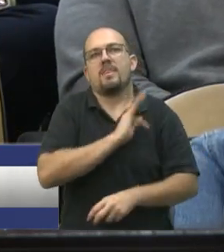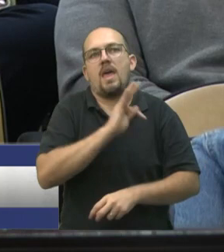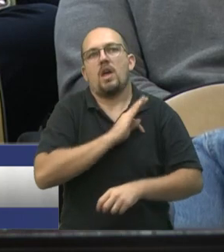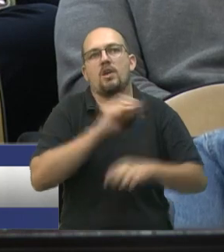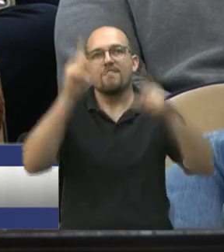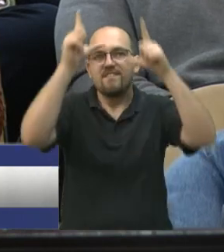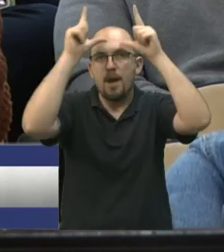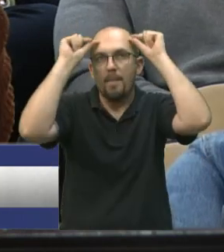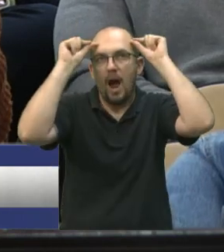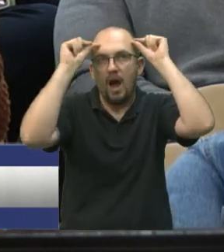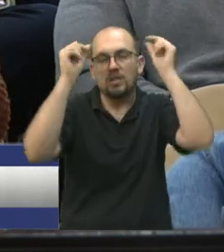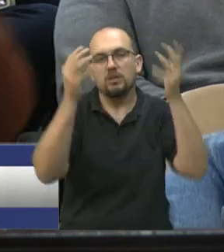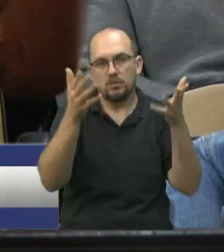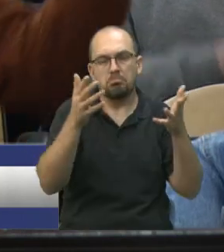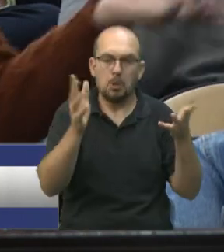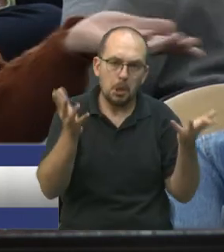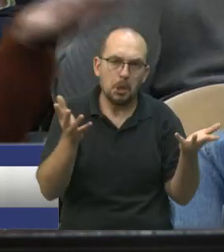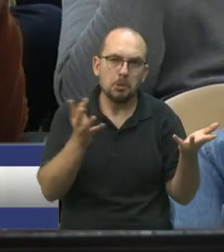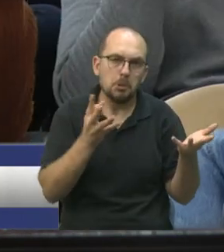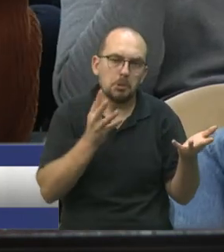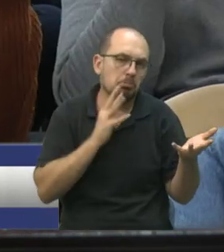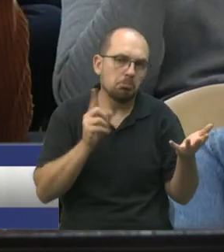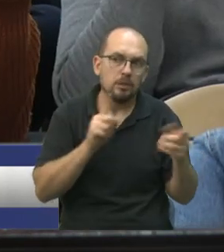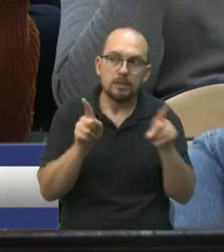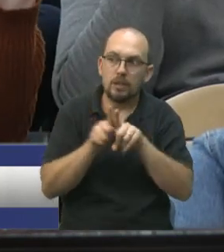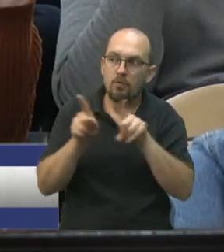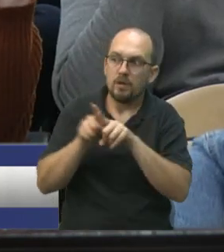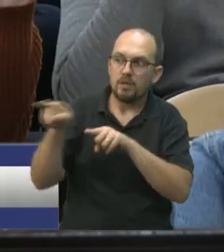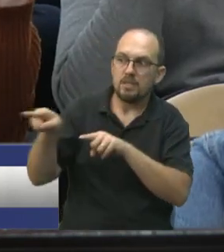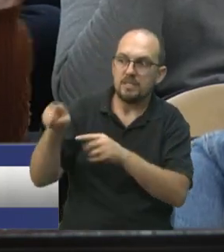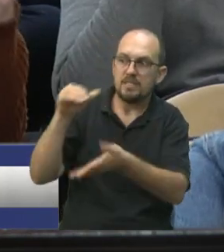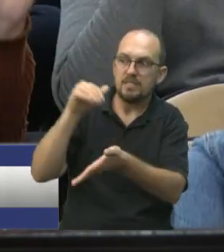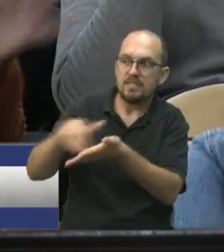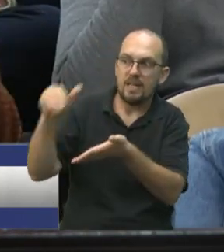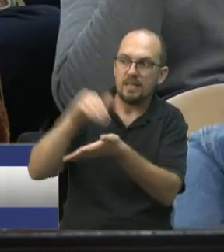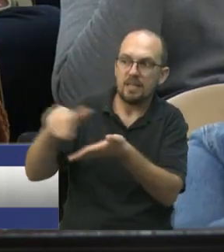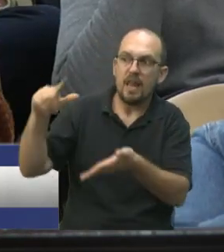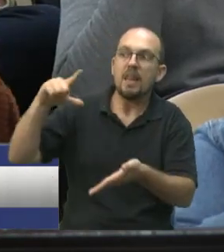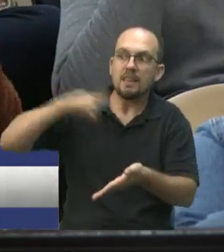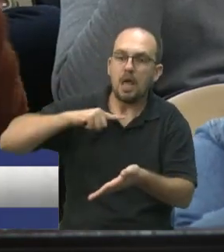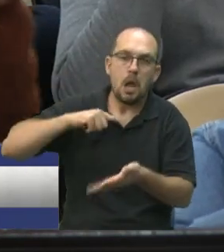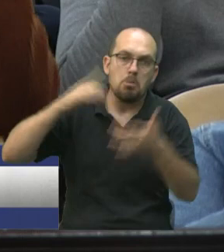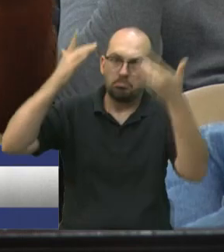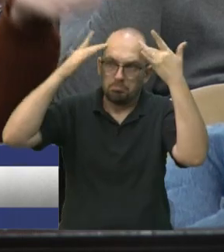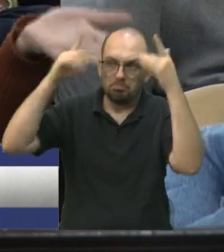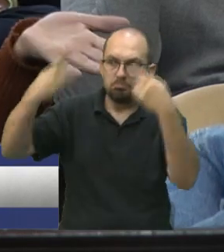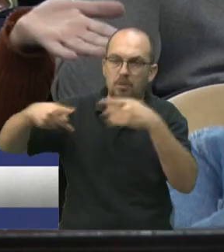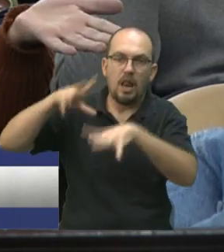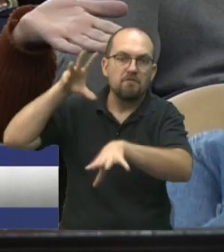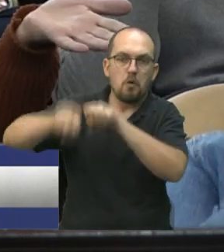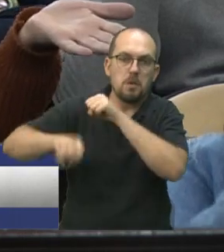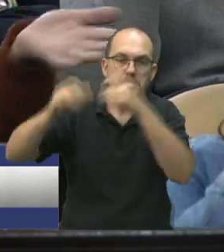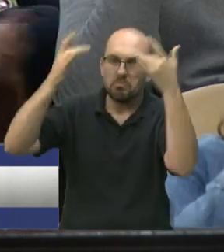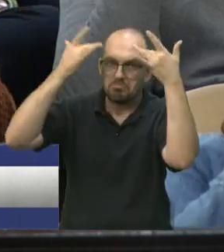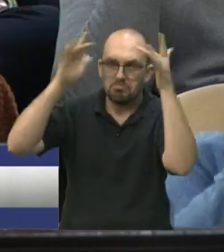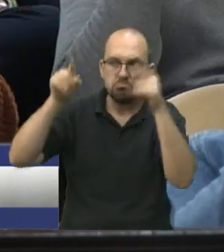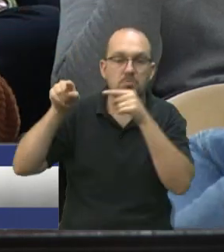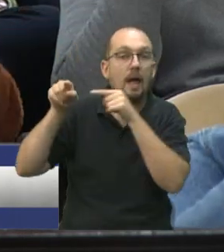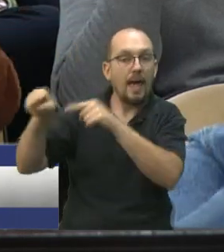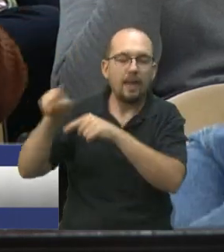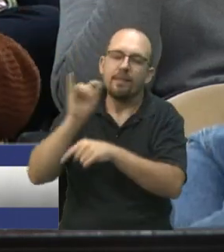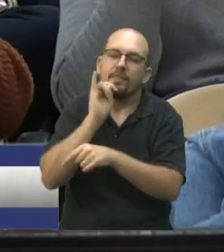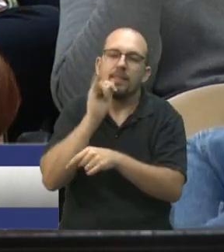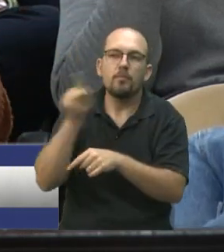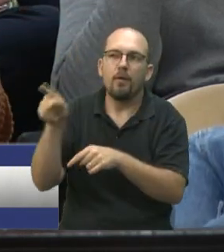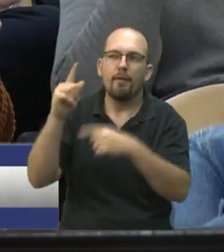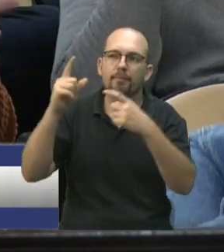enfermagem. Eu desconheço, mas talvez nem a secretária tenha, eu não sei qual é a formação dela. Mas mesmo que ela seja enfermeira